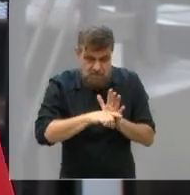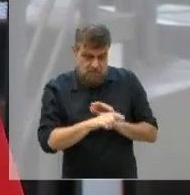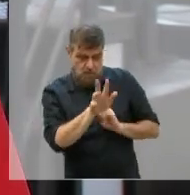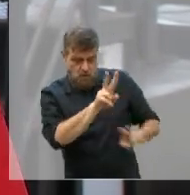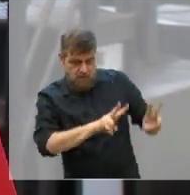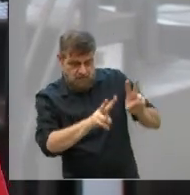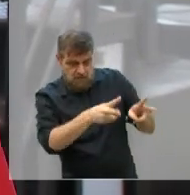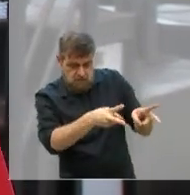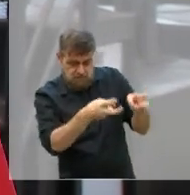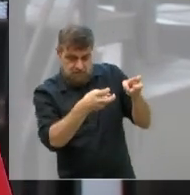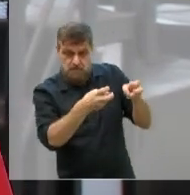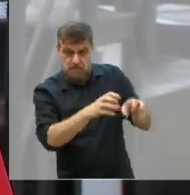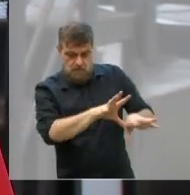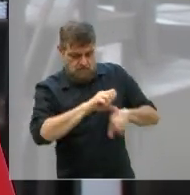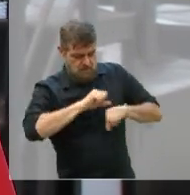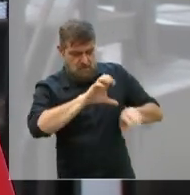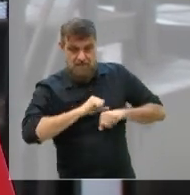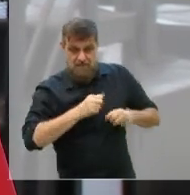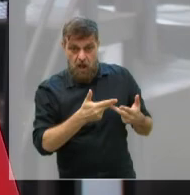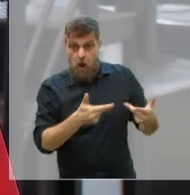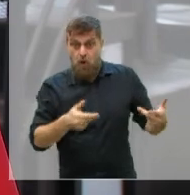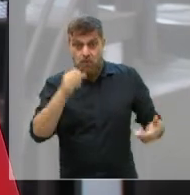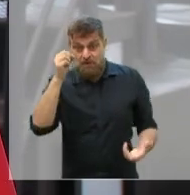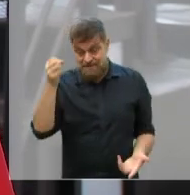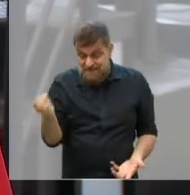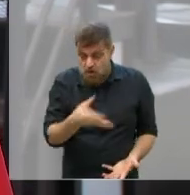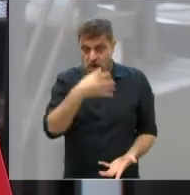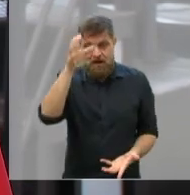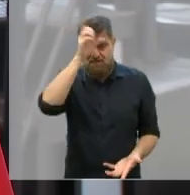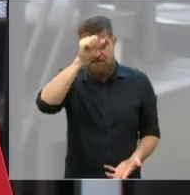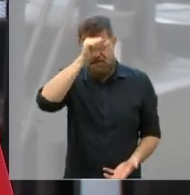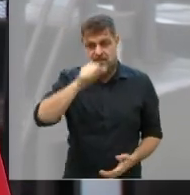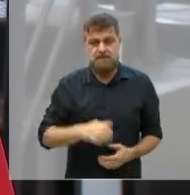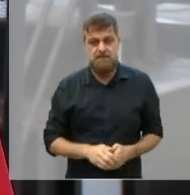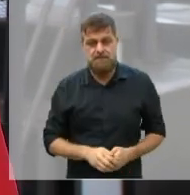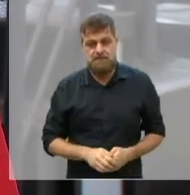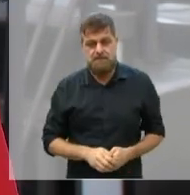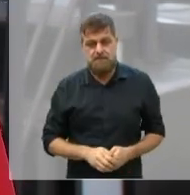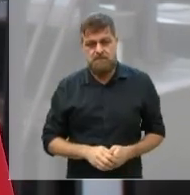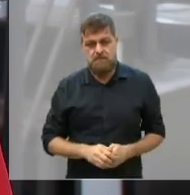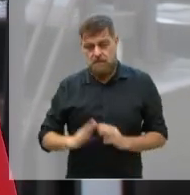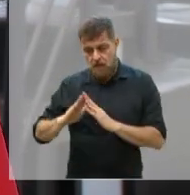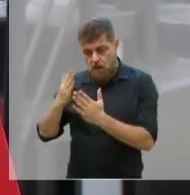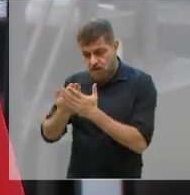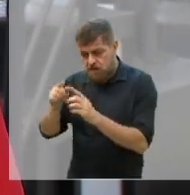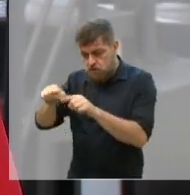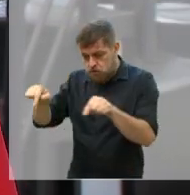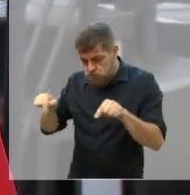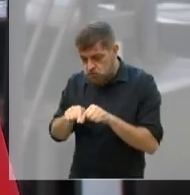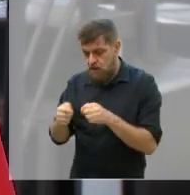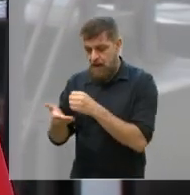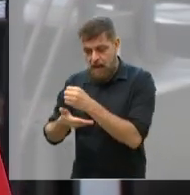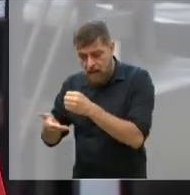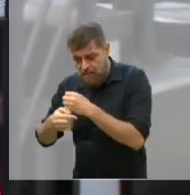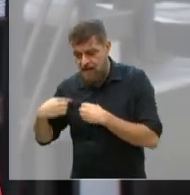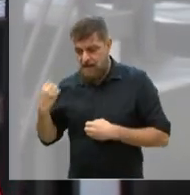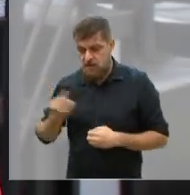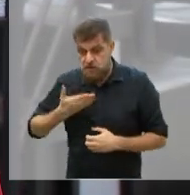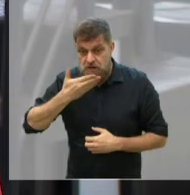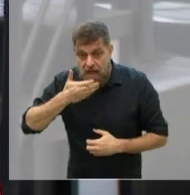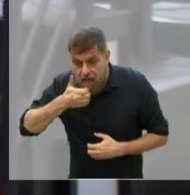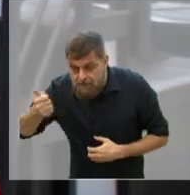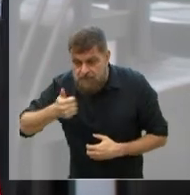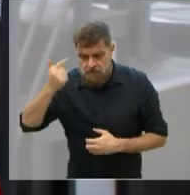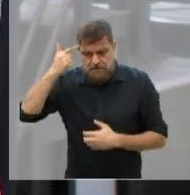cena, quando a gente aprende cada vez mais coisas. Então, acho que, no fim das contas, essa é a função da escola, né? Melhorar a nossa capacidade